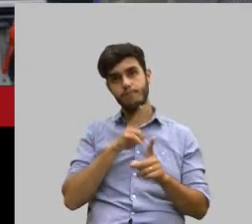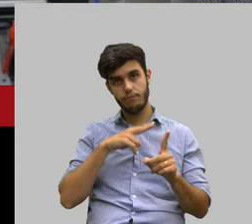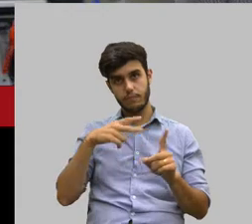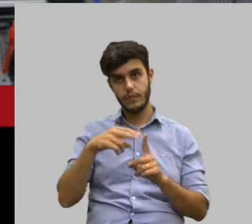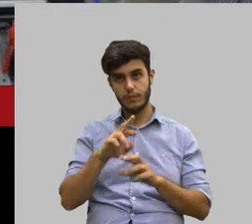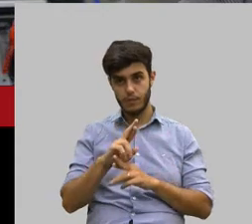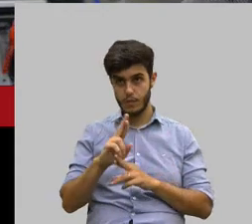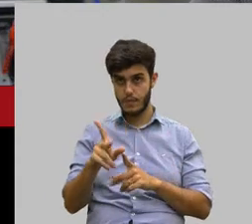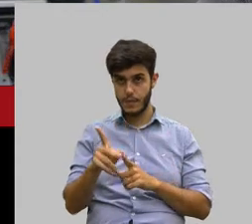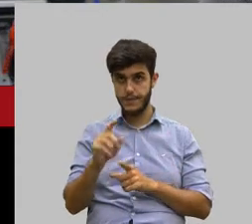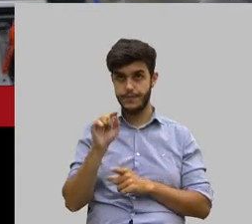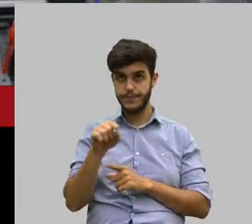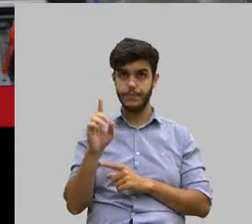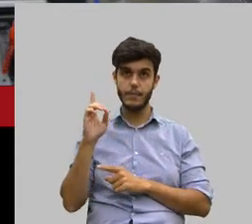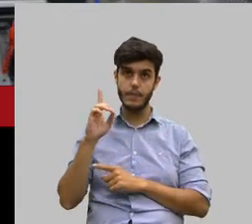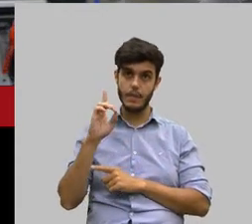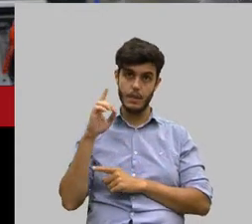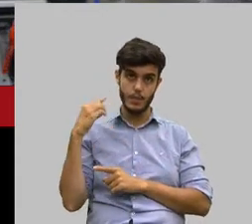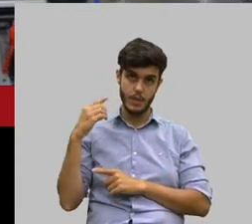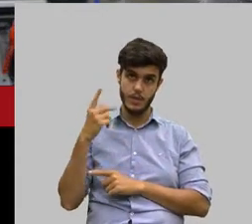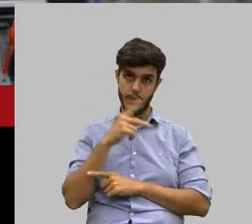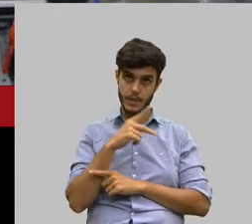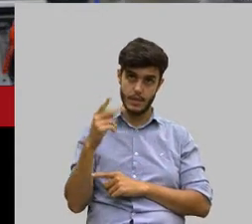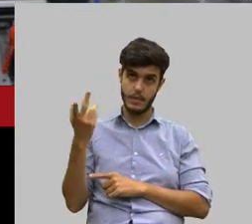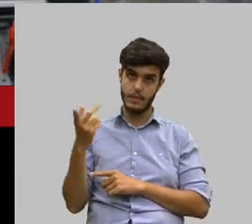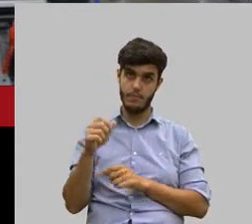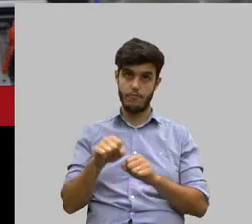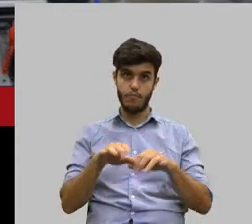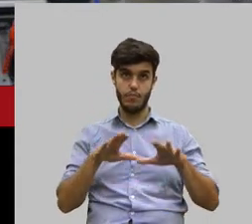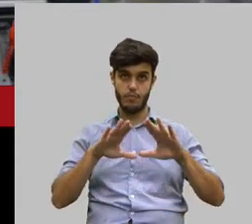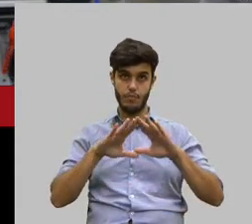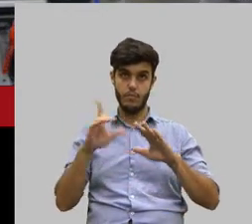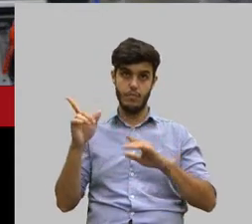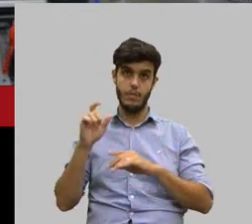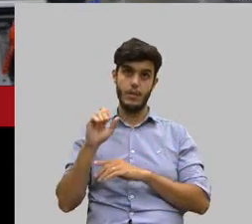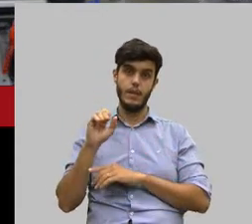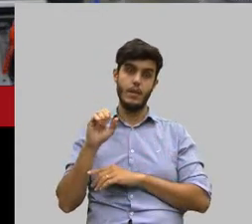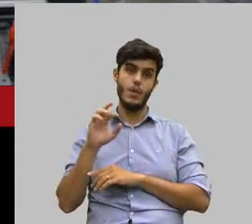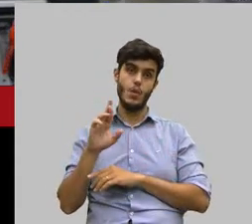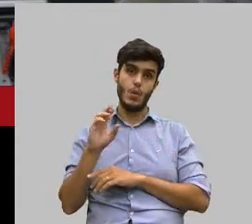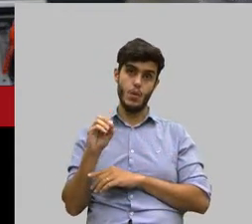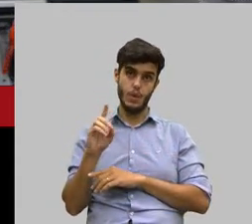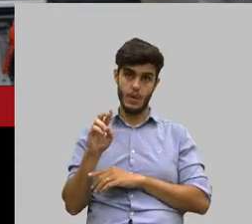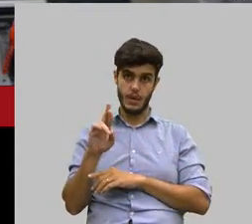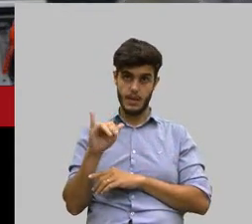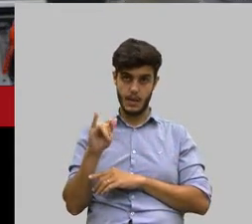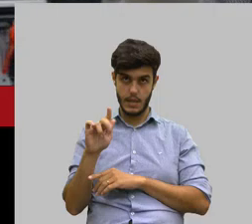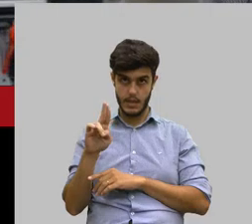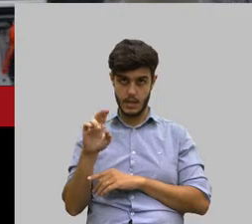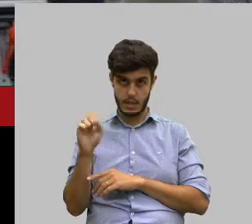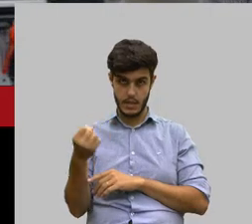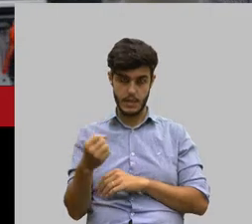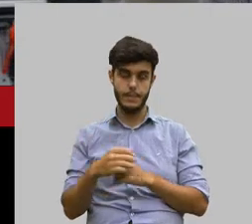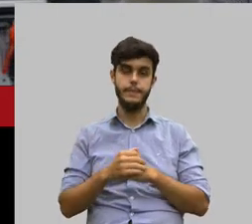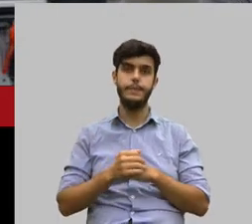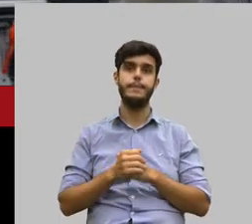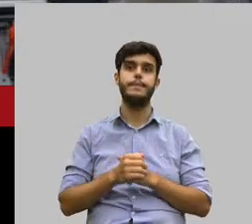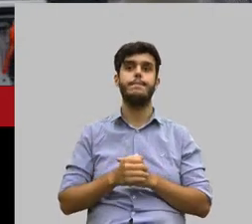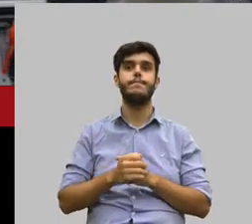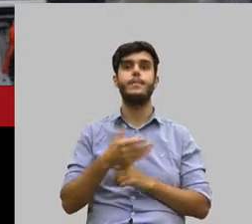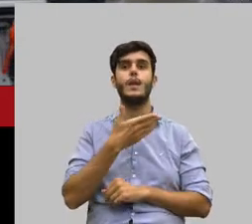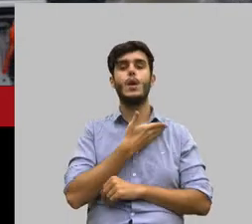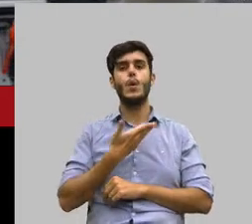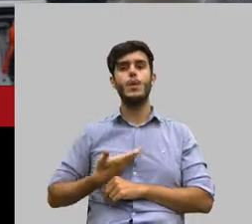abordado pelo Deputado Presidente aqui da comissão Deputado Sargento Rodrigues Como o governo pensa